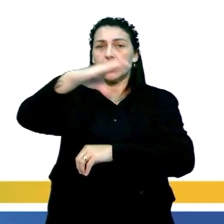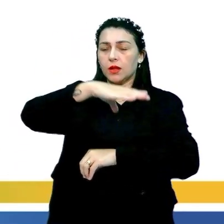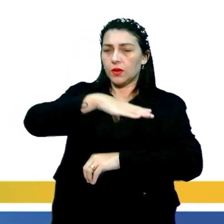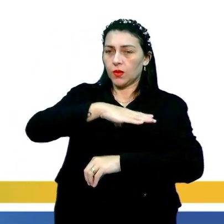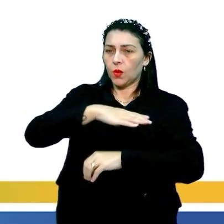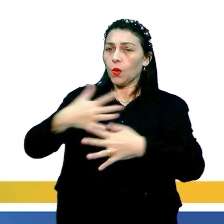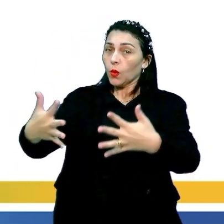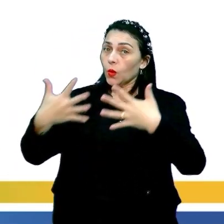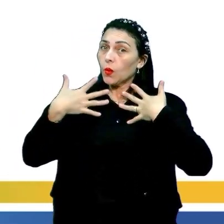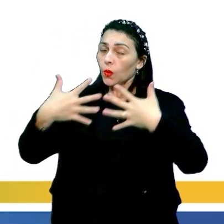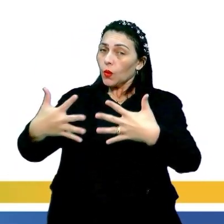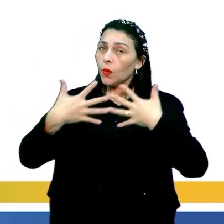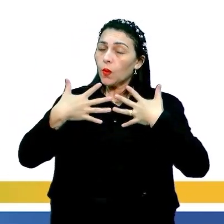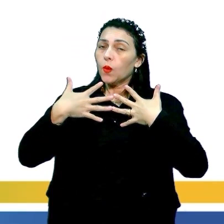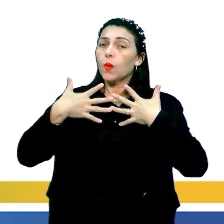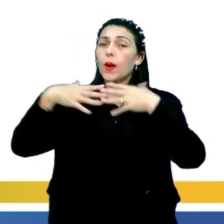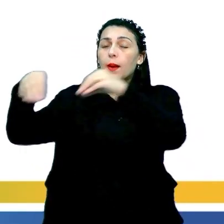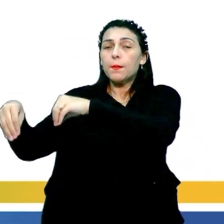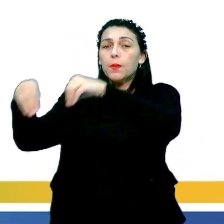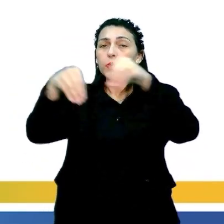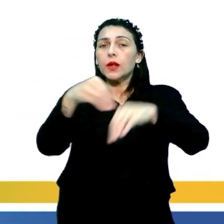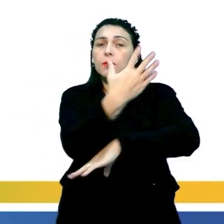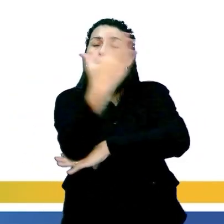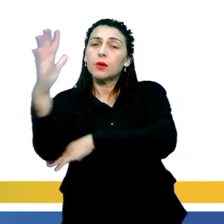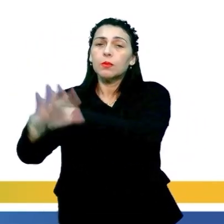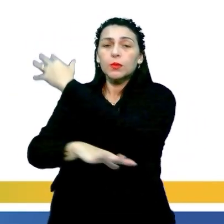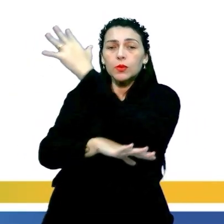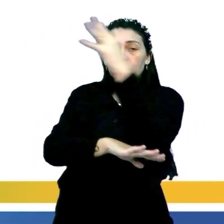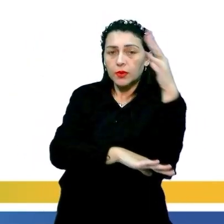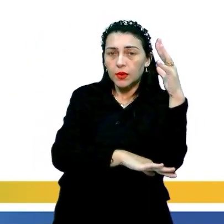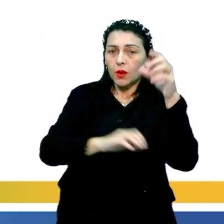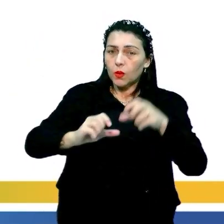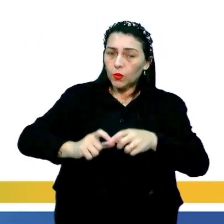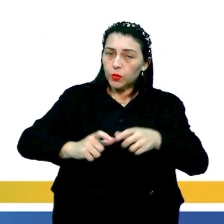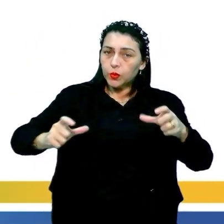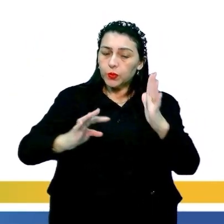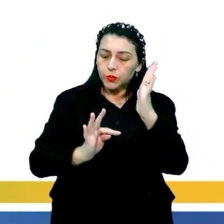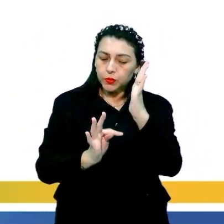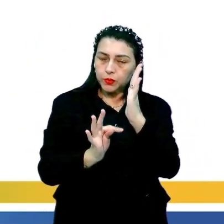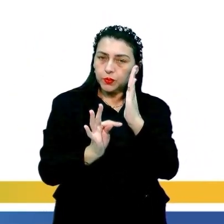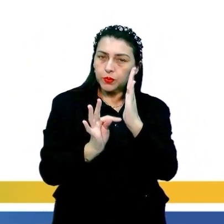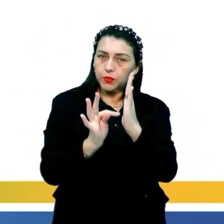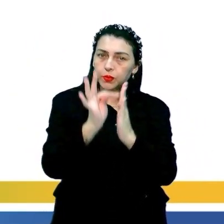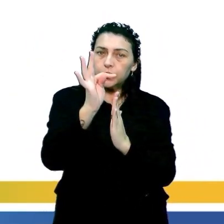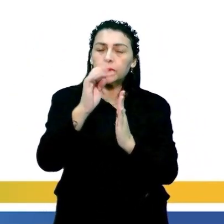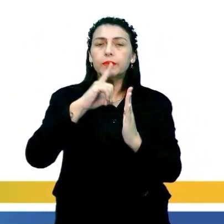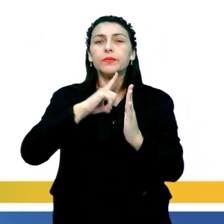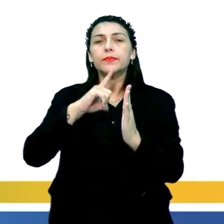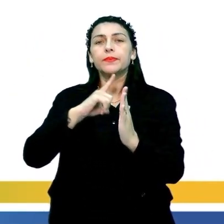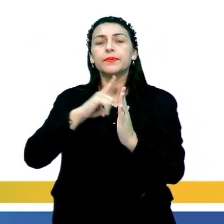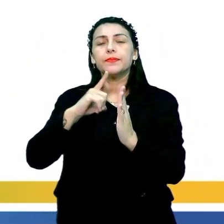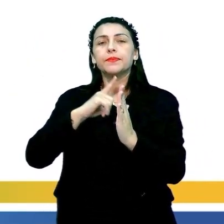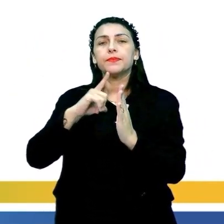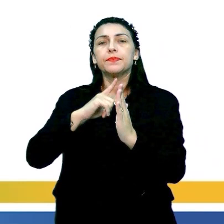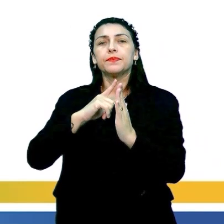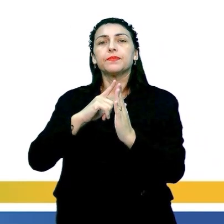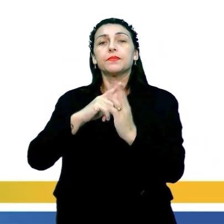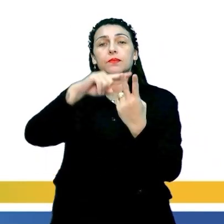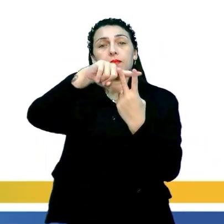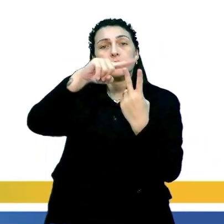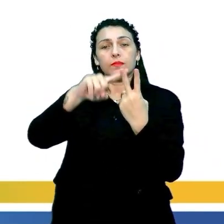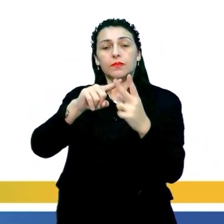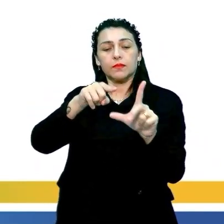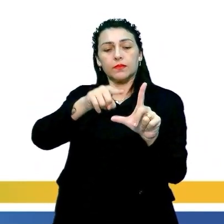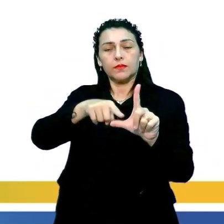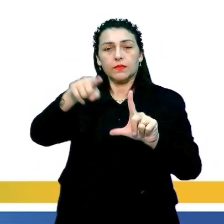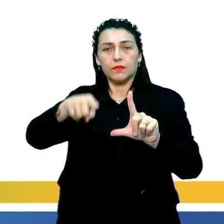onde o calor gerado é transferido para o meio ambiente, aumentando a temperatura. Nós temos aí esses dois